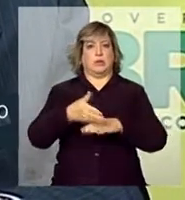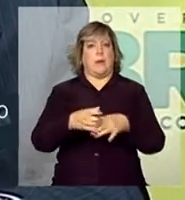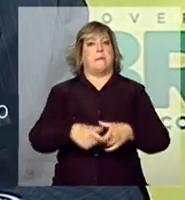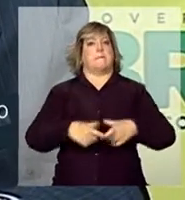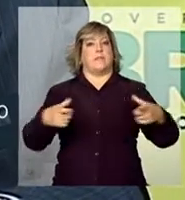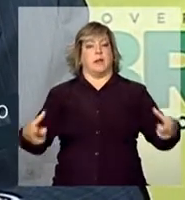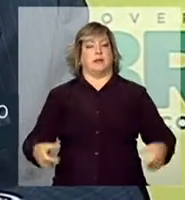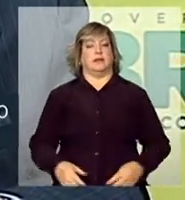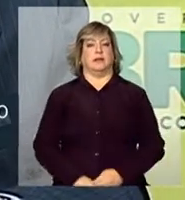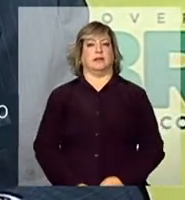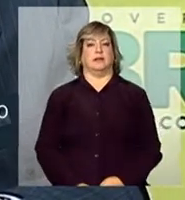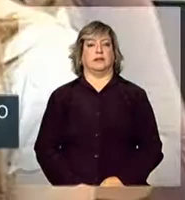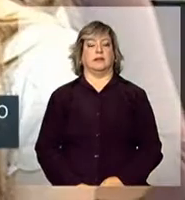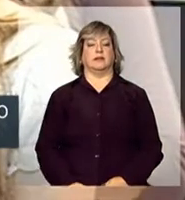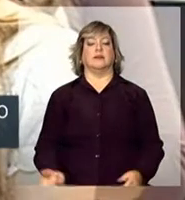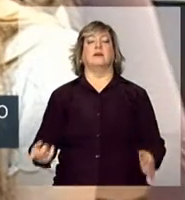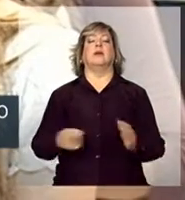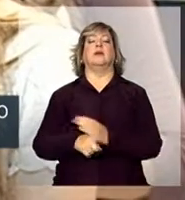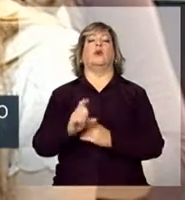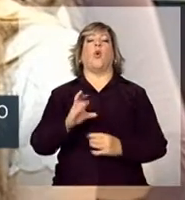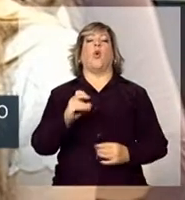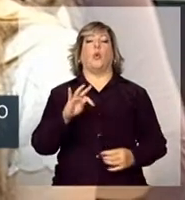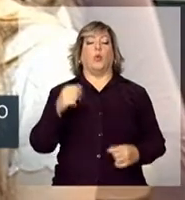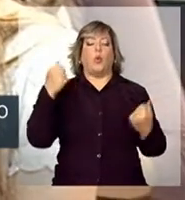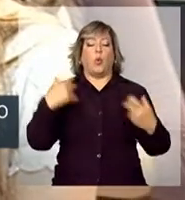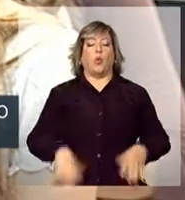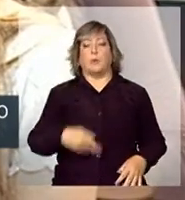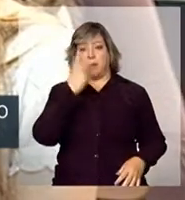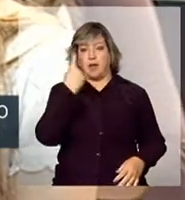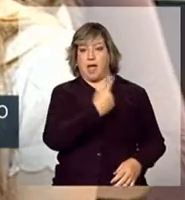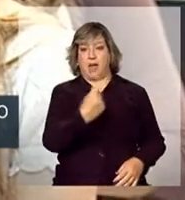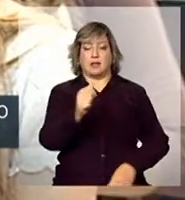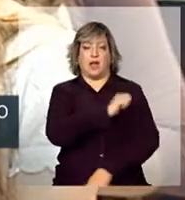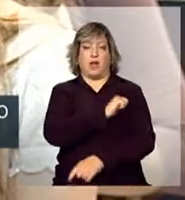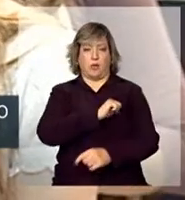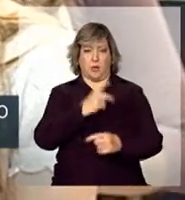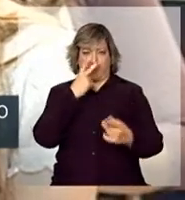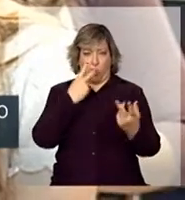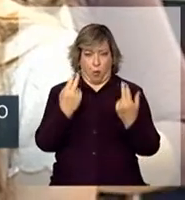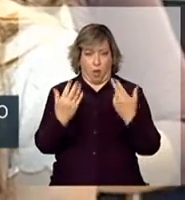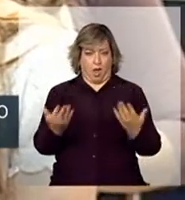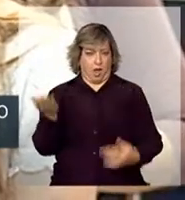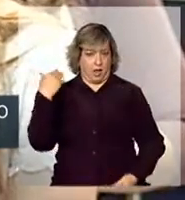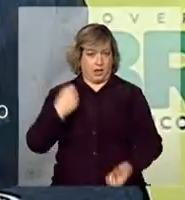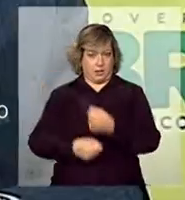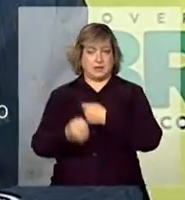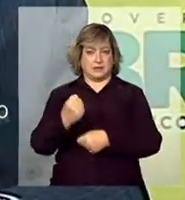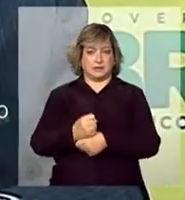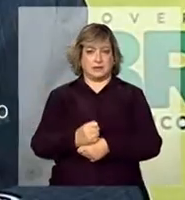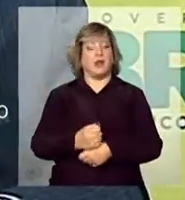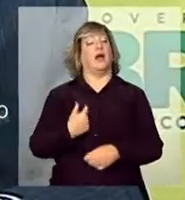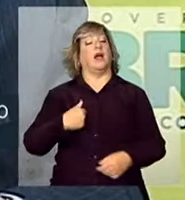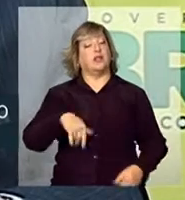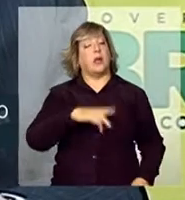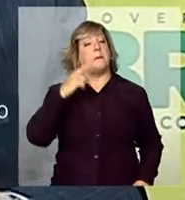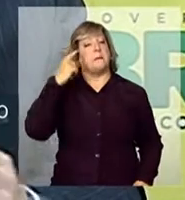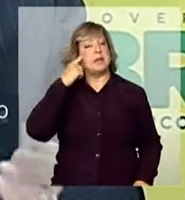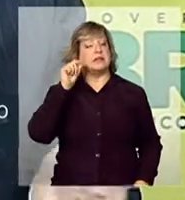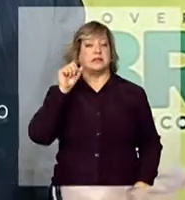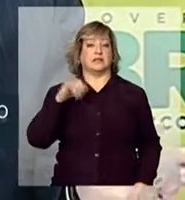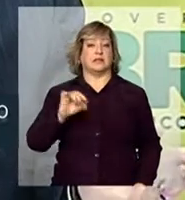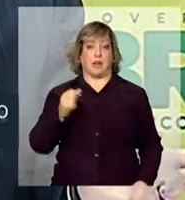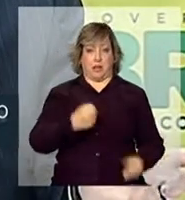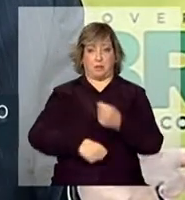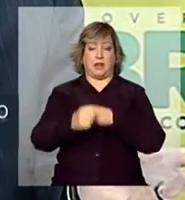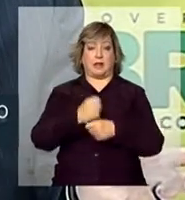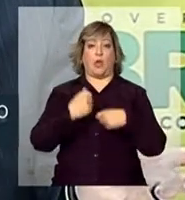participantes e o custo de por aluno também deve ser equivalente ao do ano passado nós imaginamos que se o ano